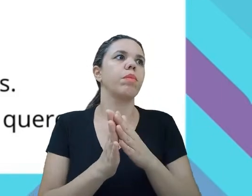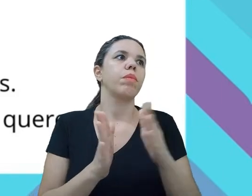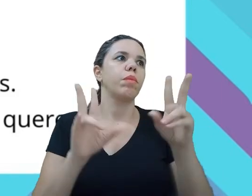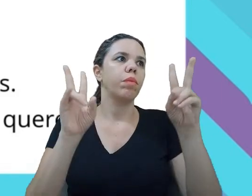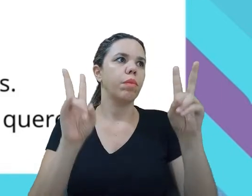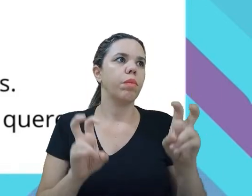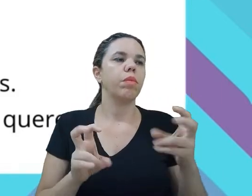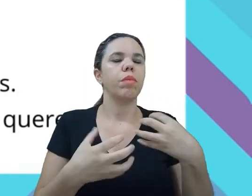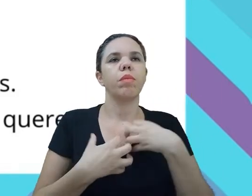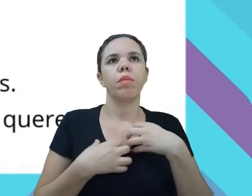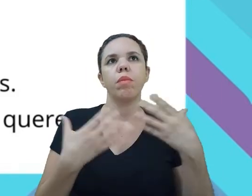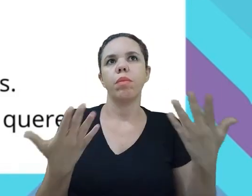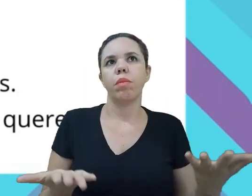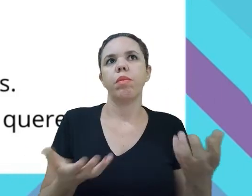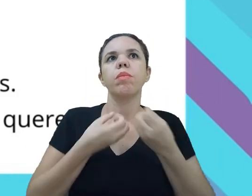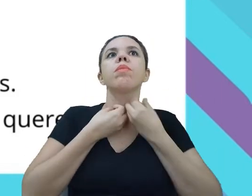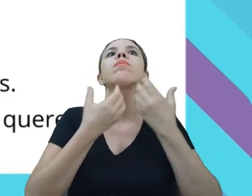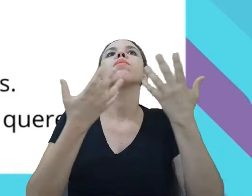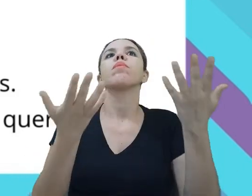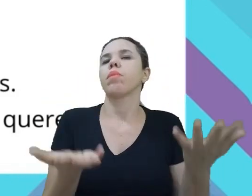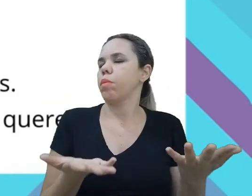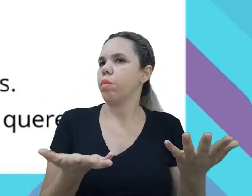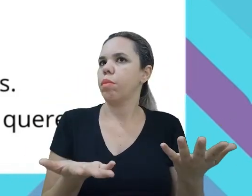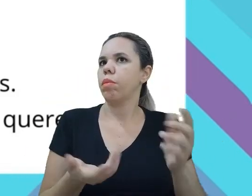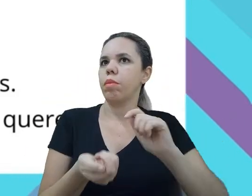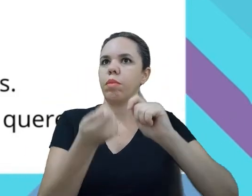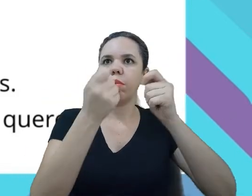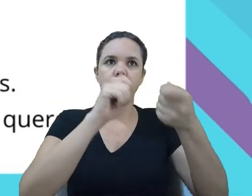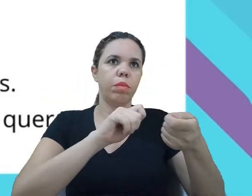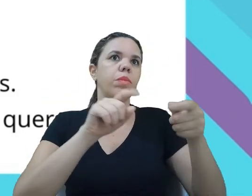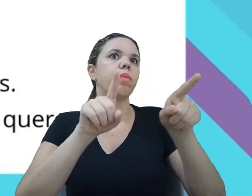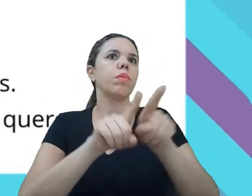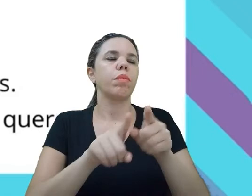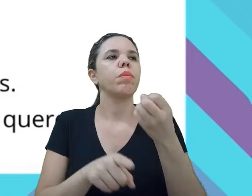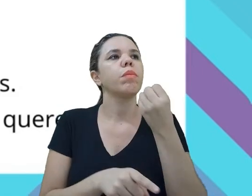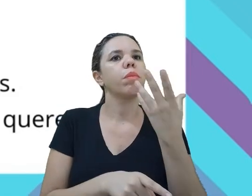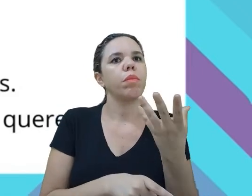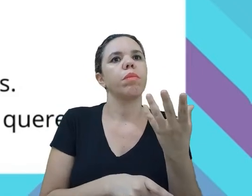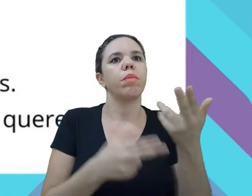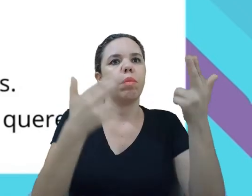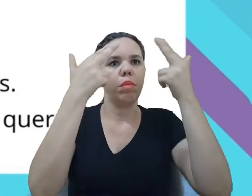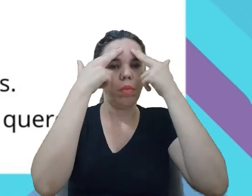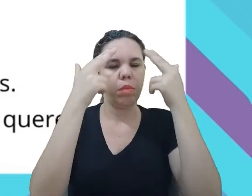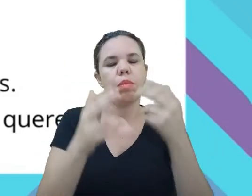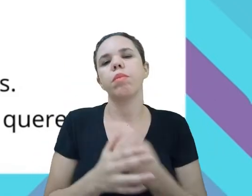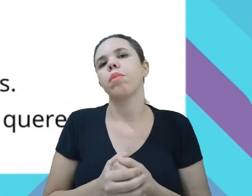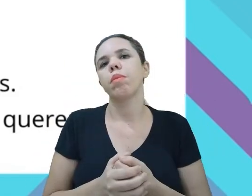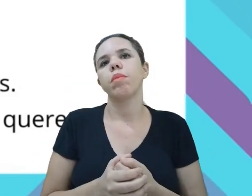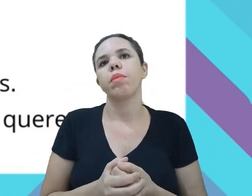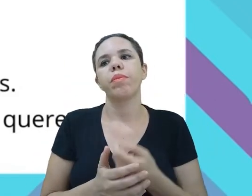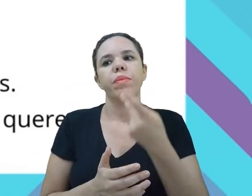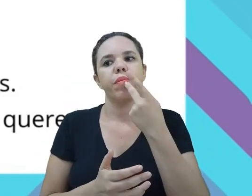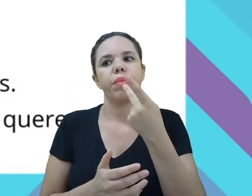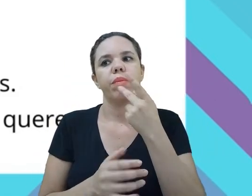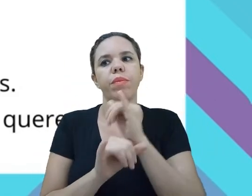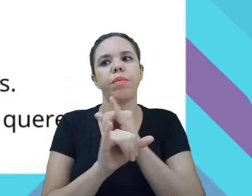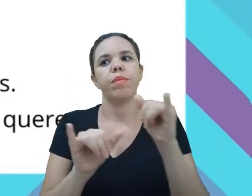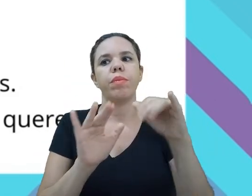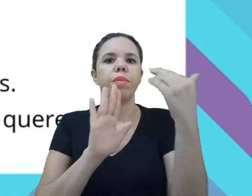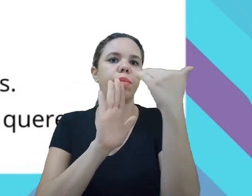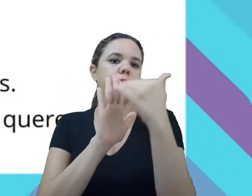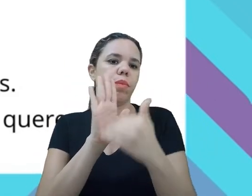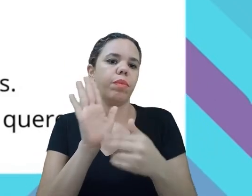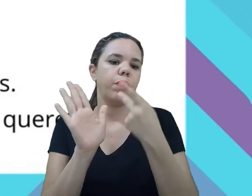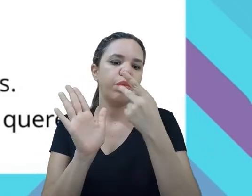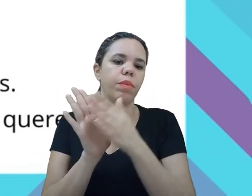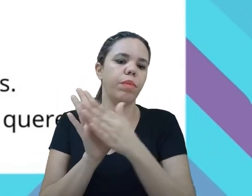alguém sabe como se soletra meteoro? Remete bem ao esquizoide intelectual. Em certo momento também